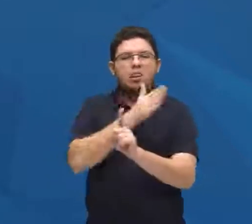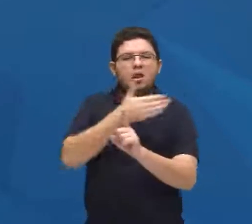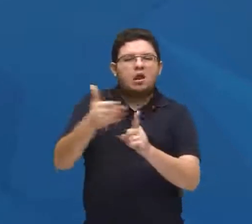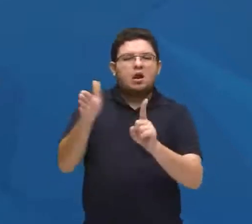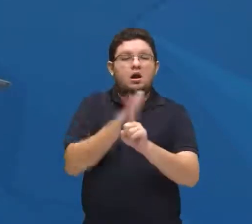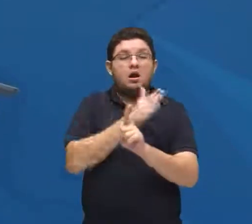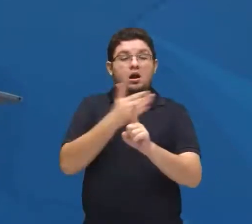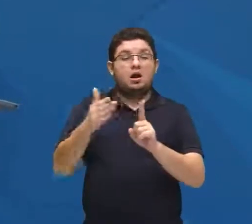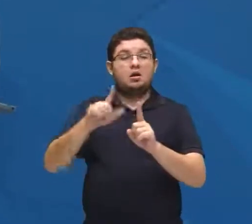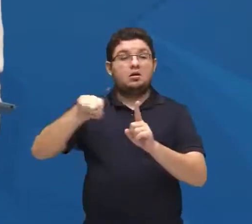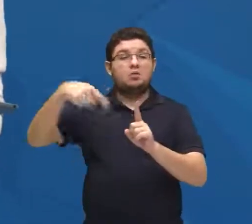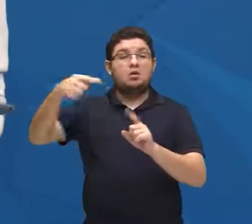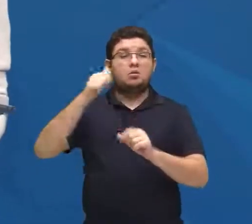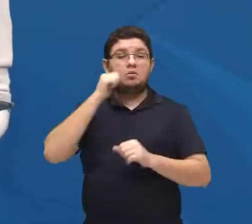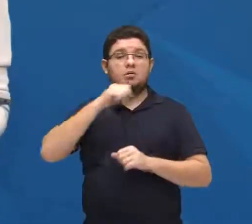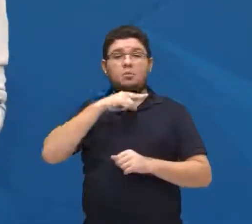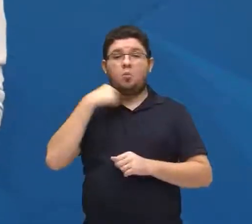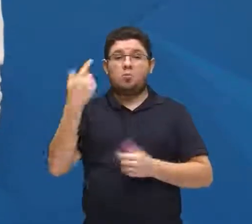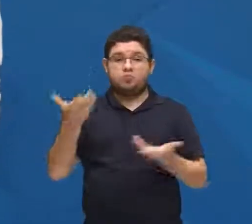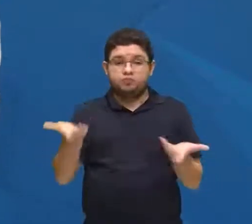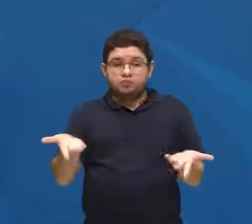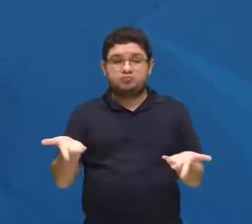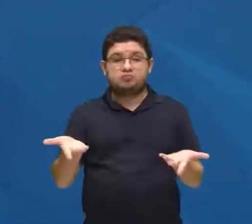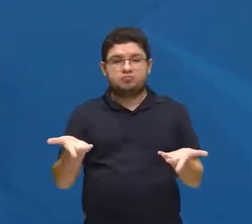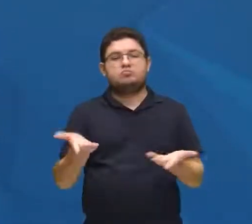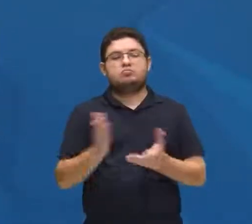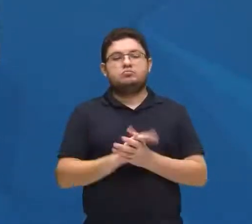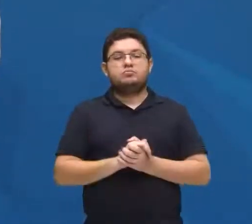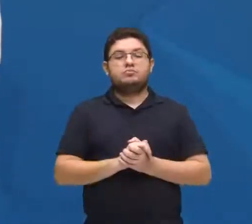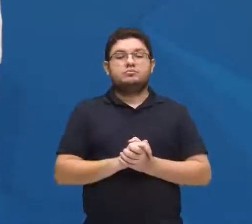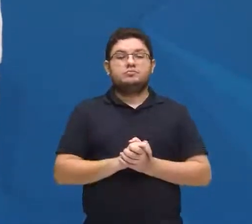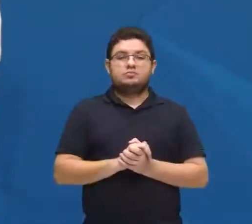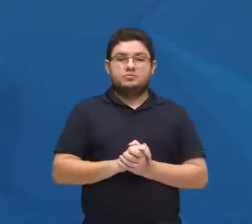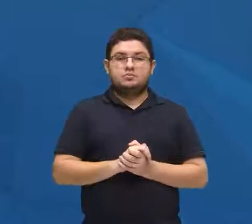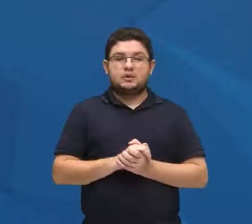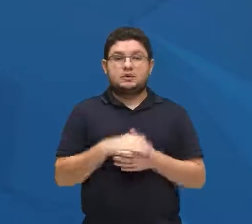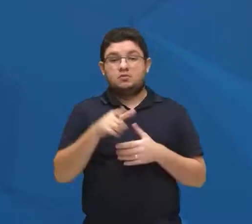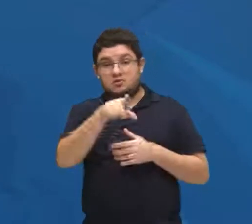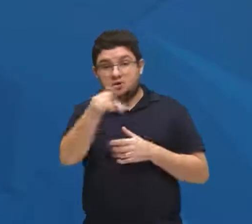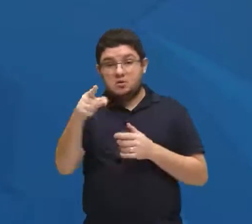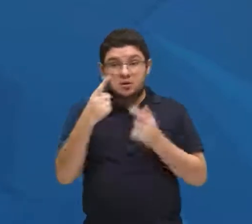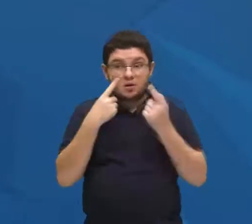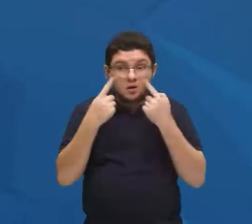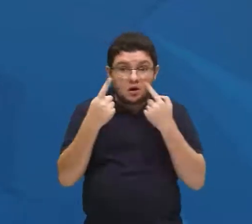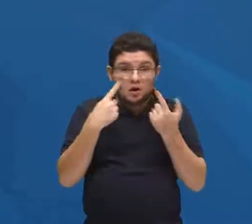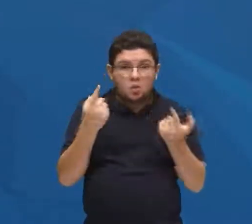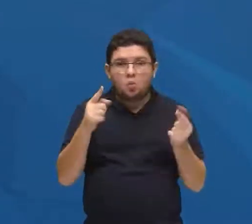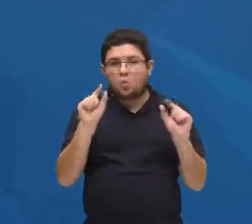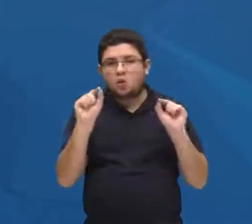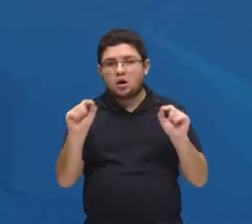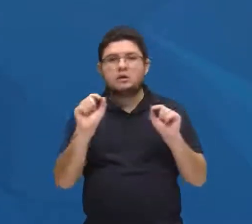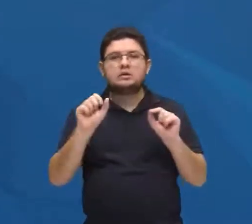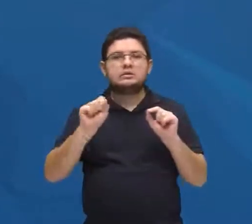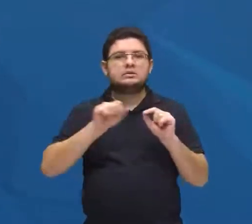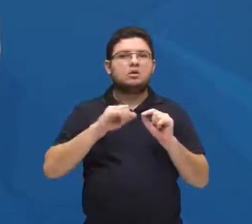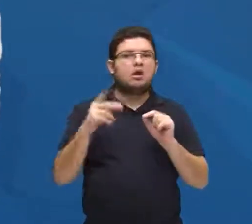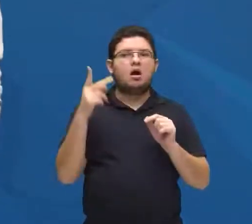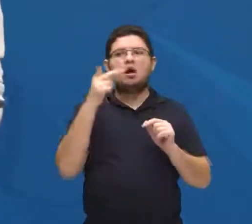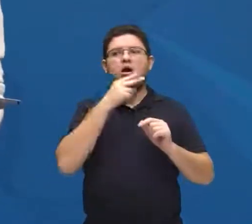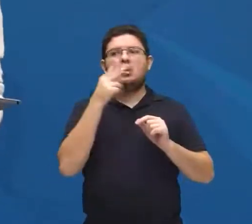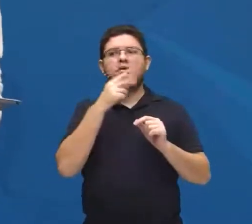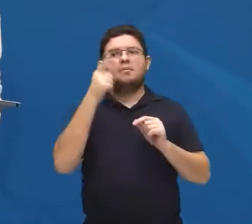mulher até a morte. Então verifiquem que às vezes um boato que parece simples pode causar um